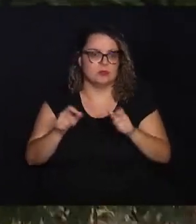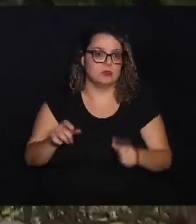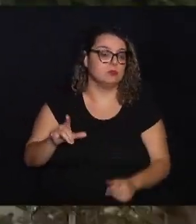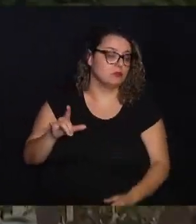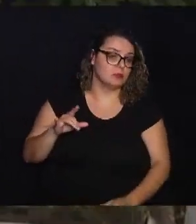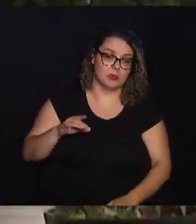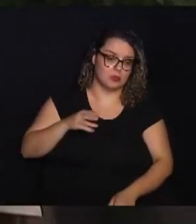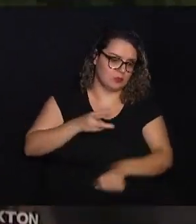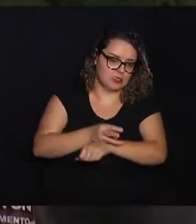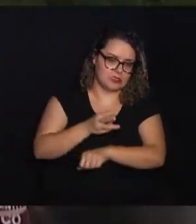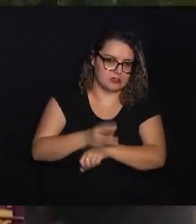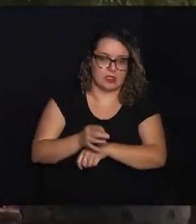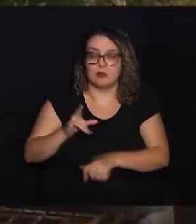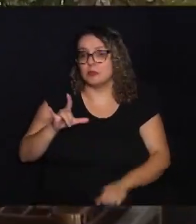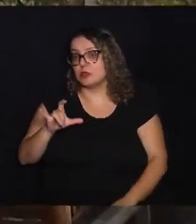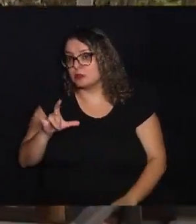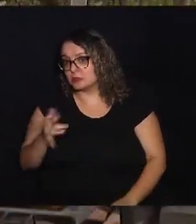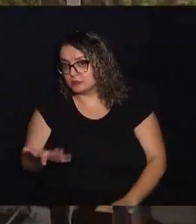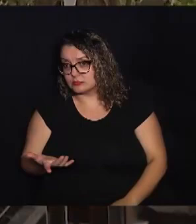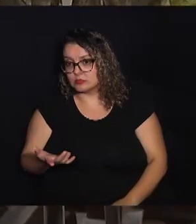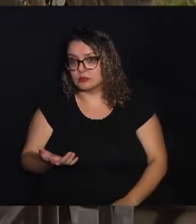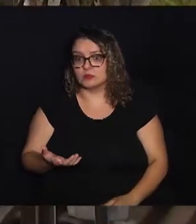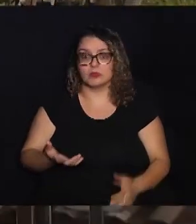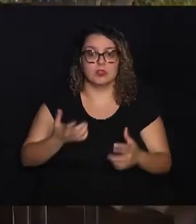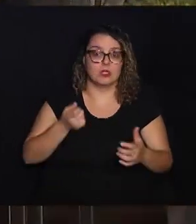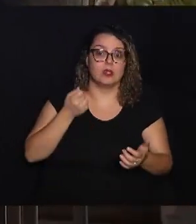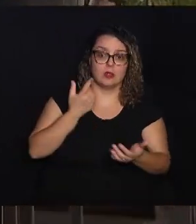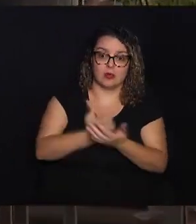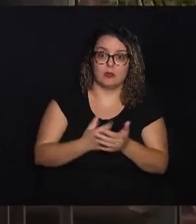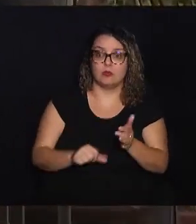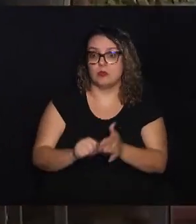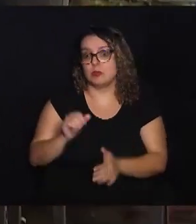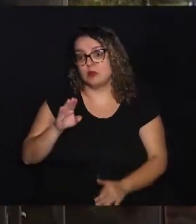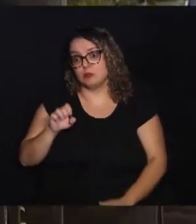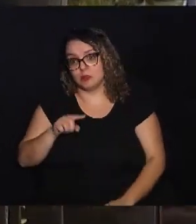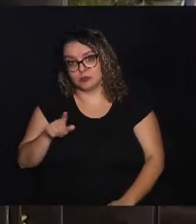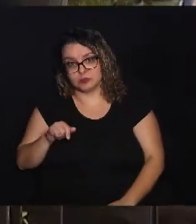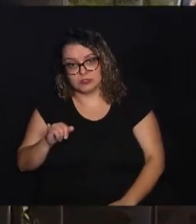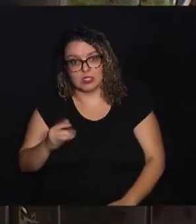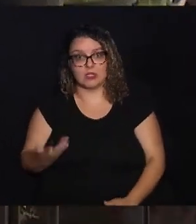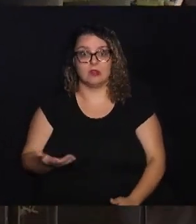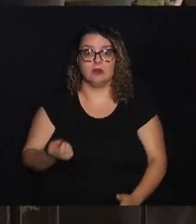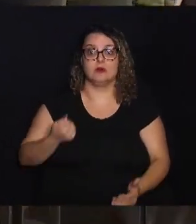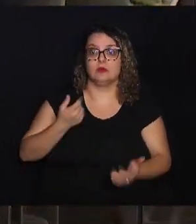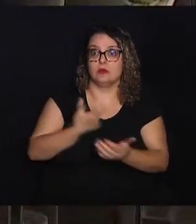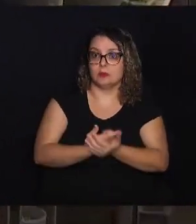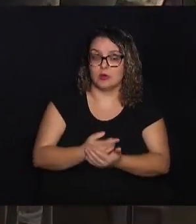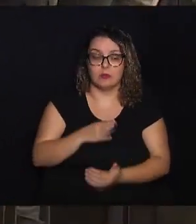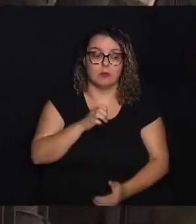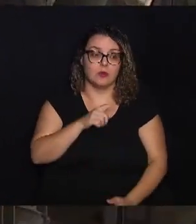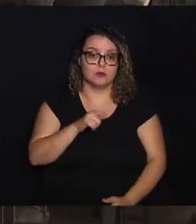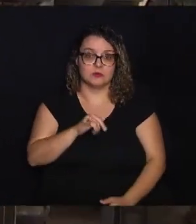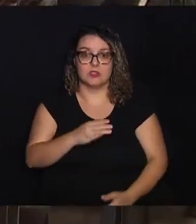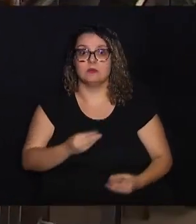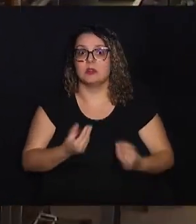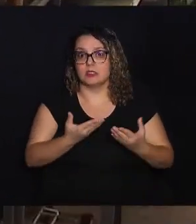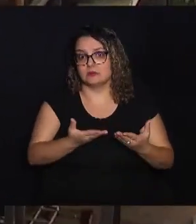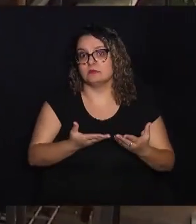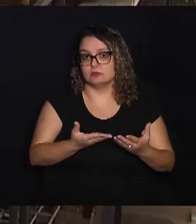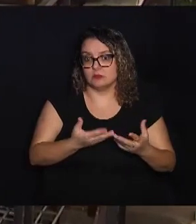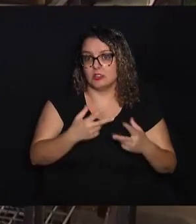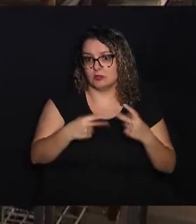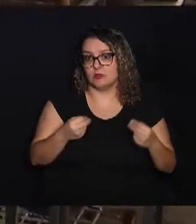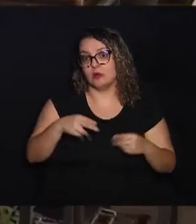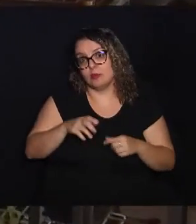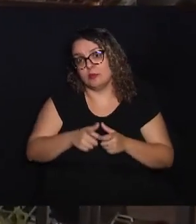pelo Instagram, né? Seja porque quer comprar o seu primeiro bonsai, seja quer comprar um bonsai de presente, né? Ou ampliar a sua